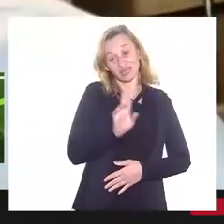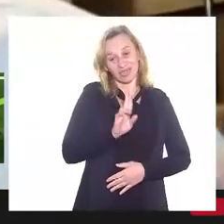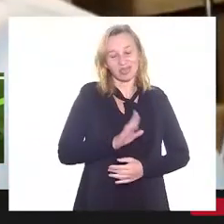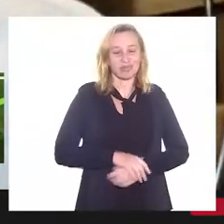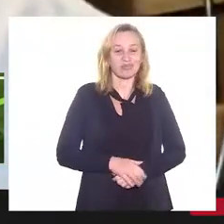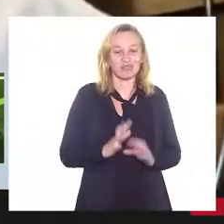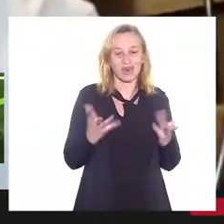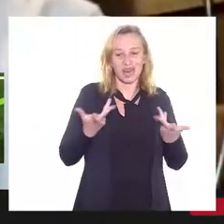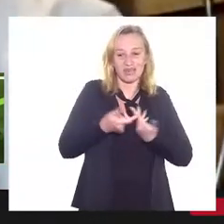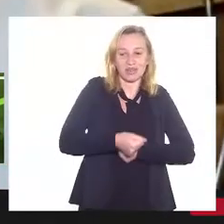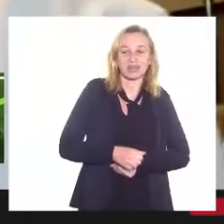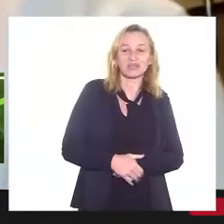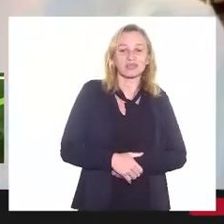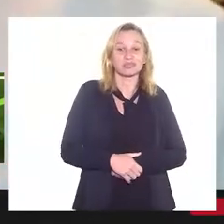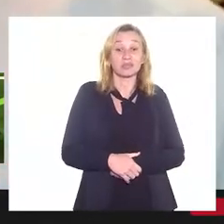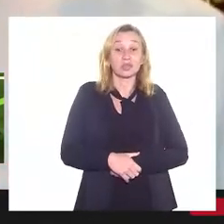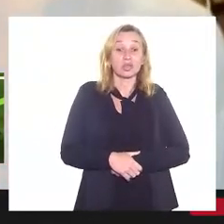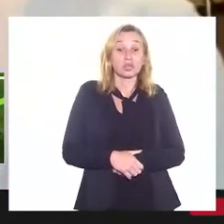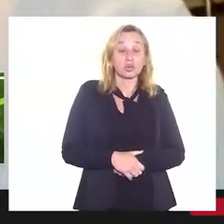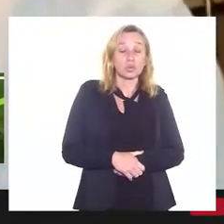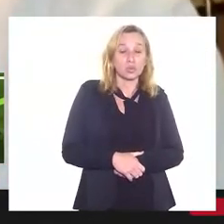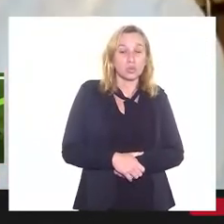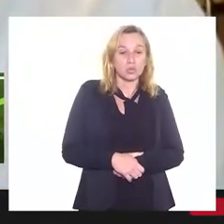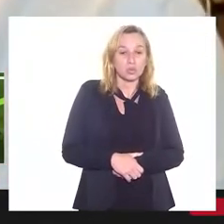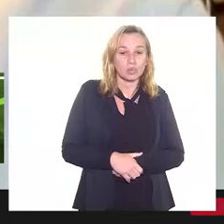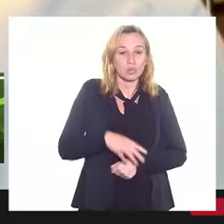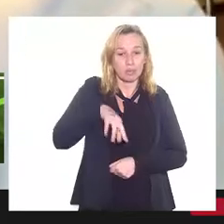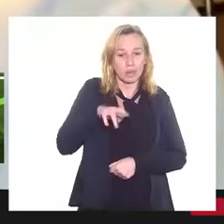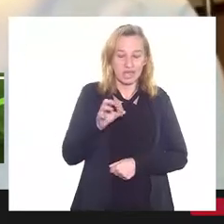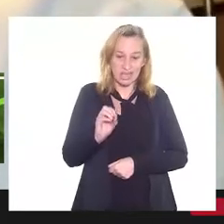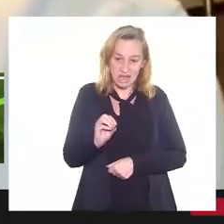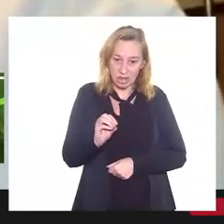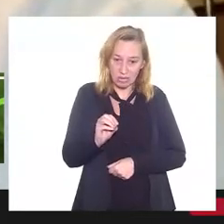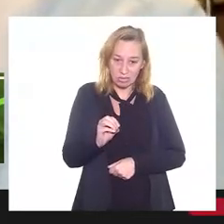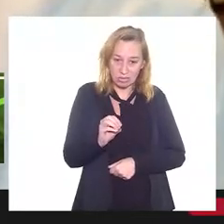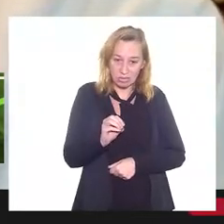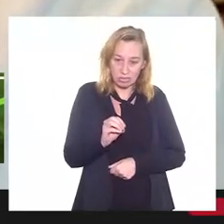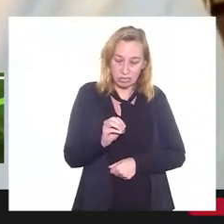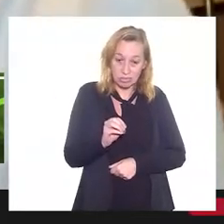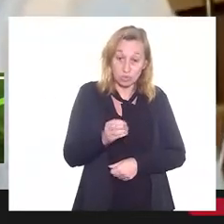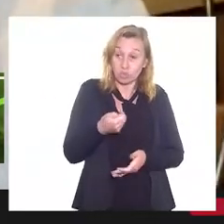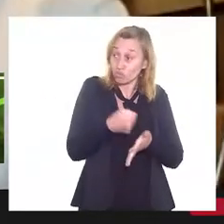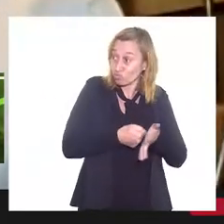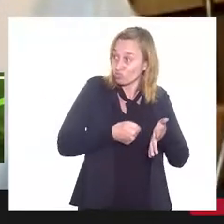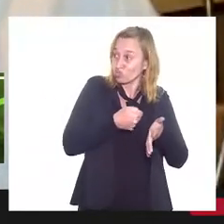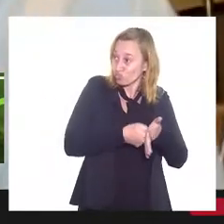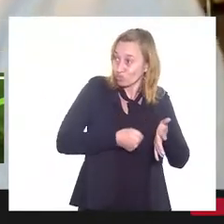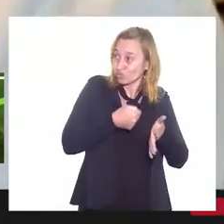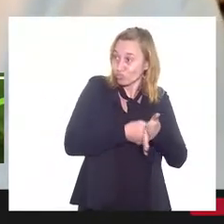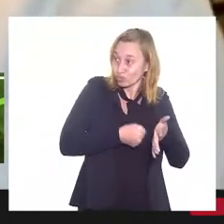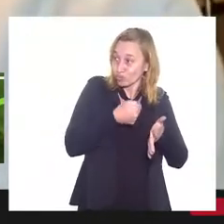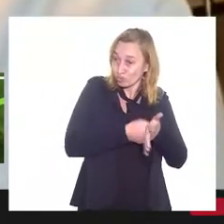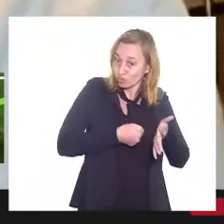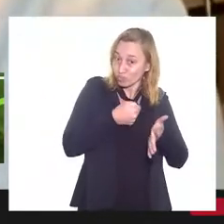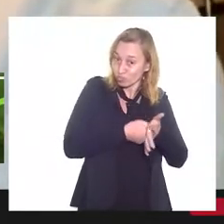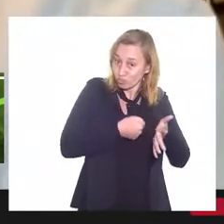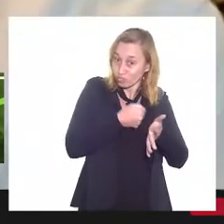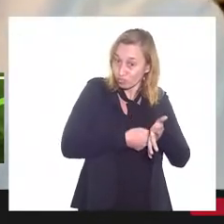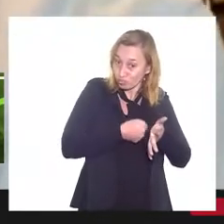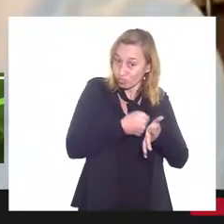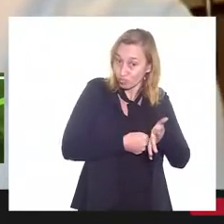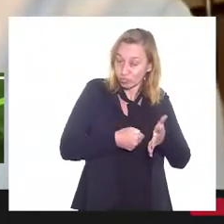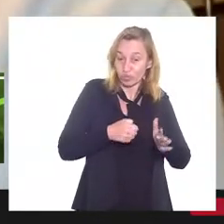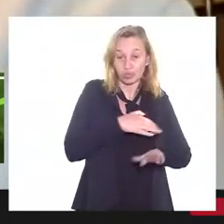a sacada maravilhosa O Marcelo é um lutador brigador